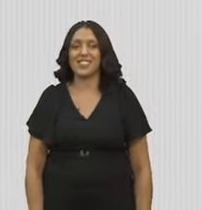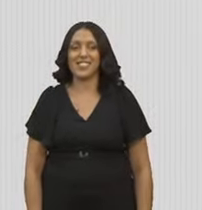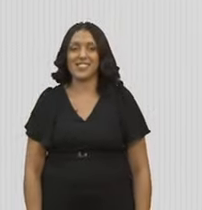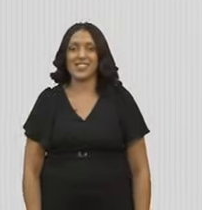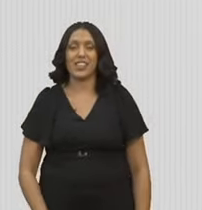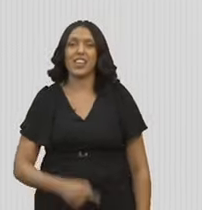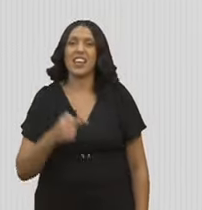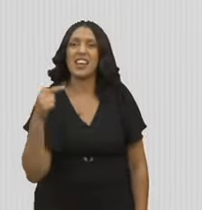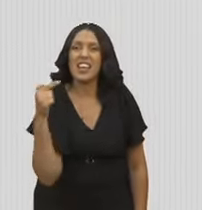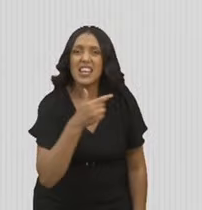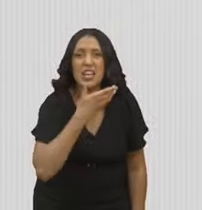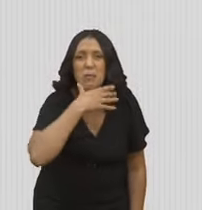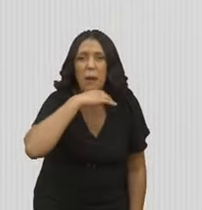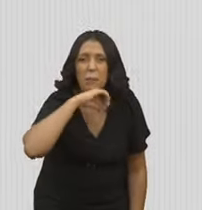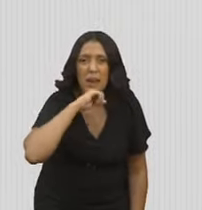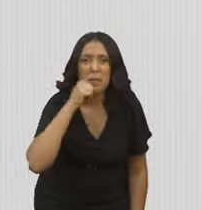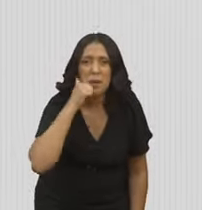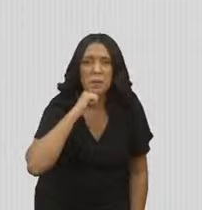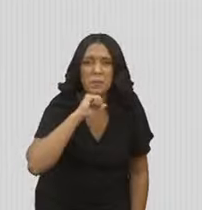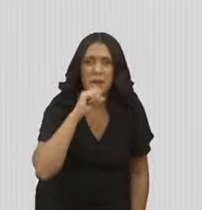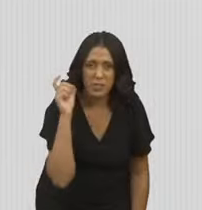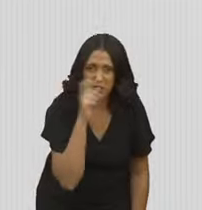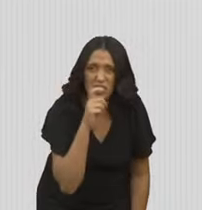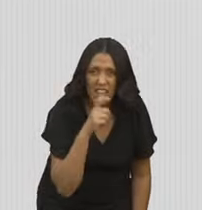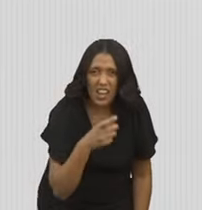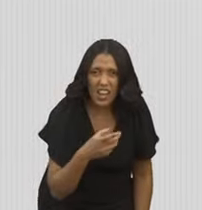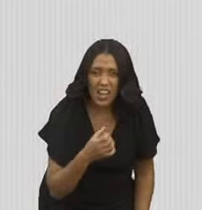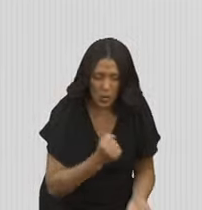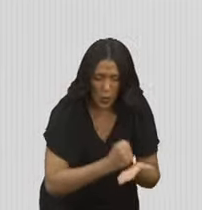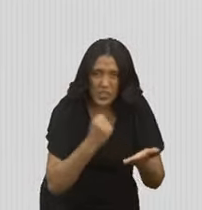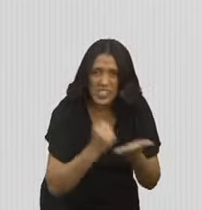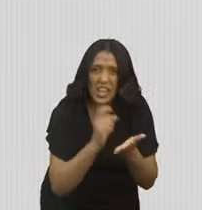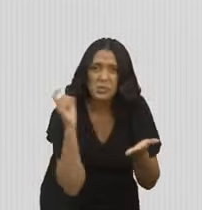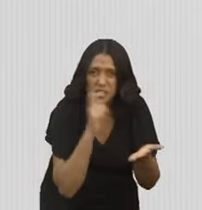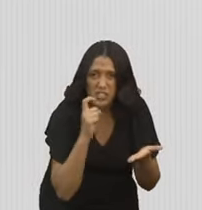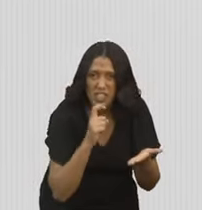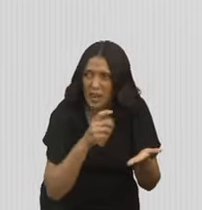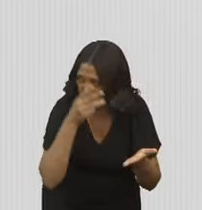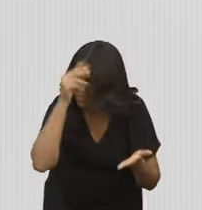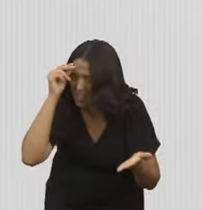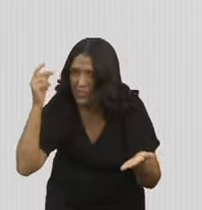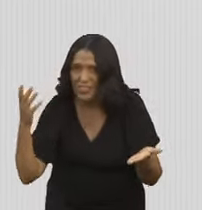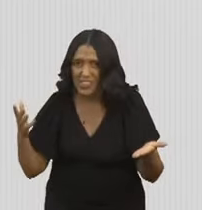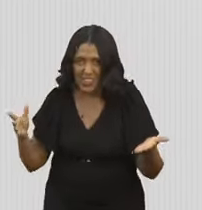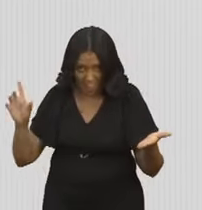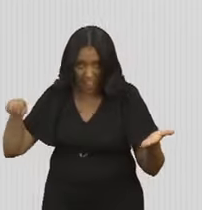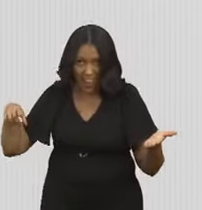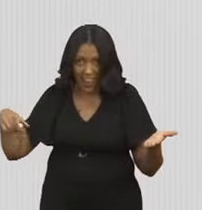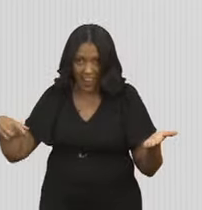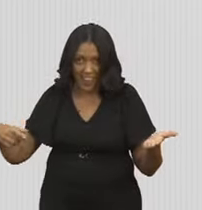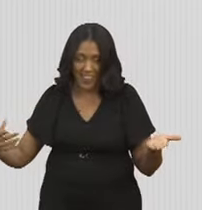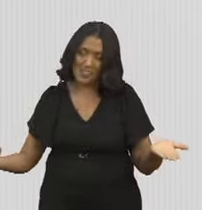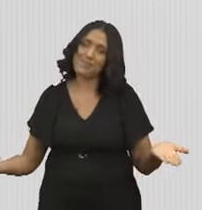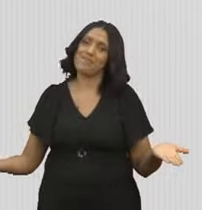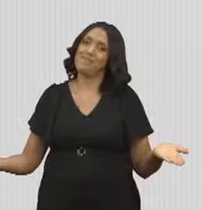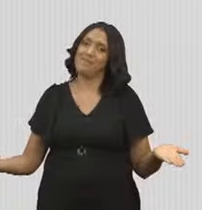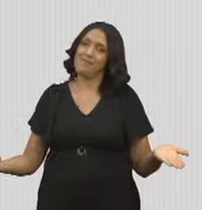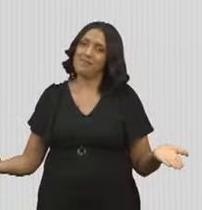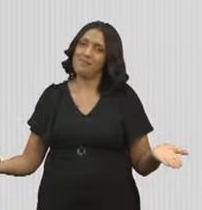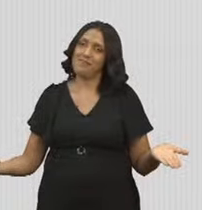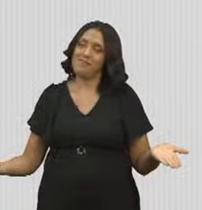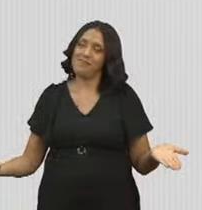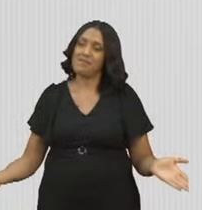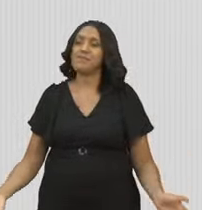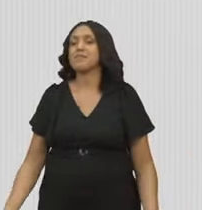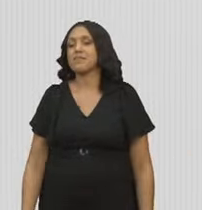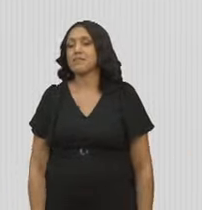Os servidores estão mentindo? O contrato está mentindo? Para muitas crianças, a merenda é a principal refeição do dia. Para